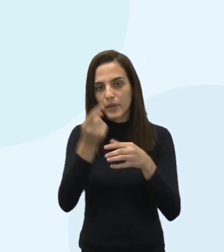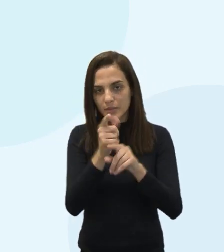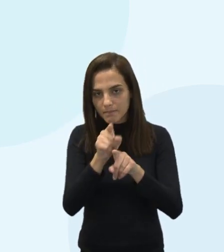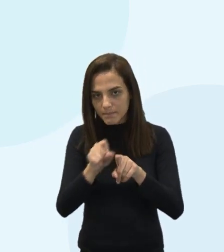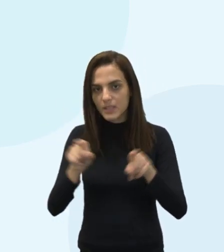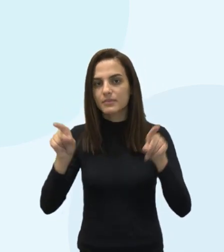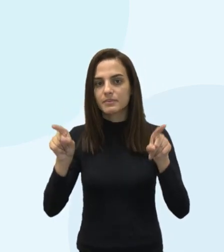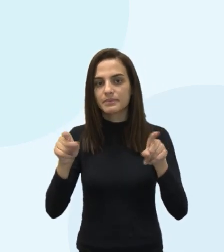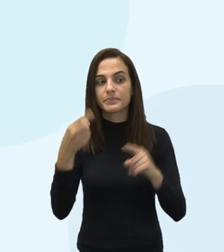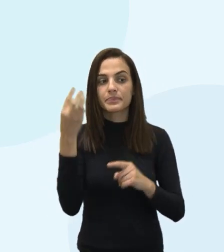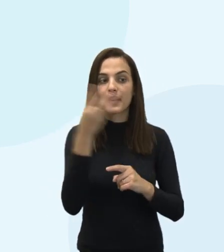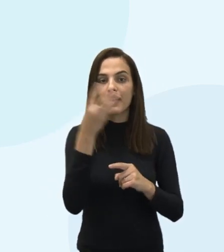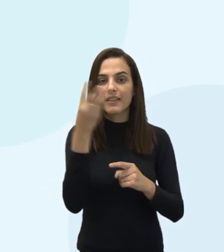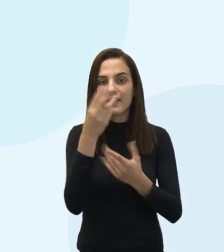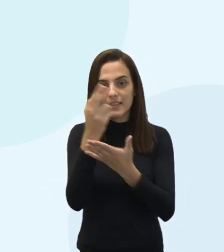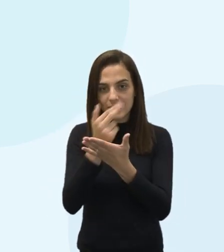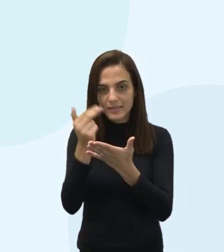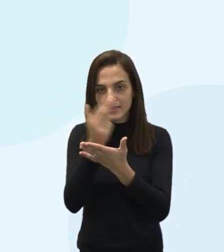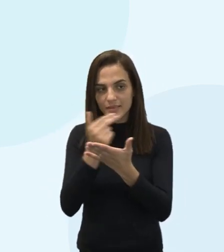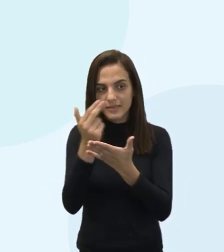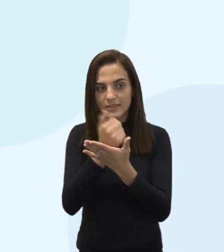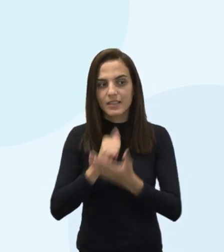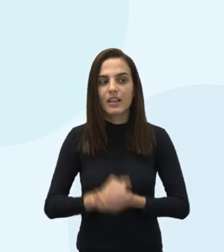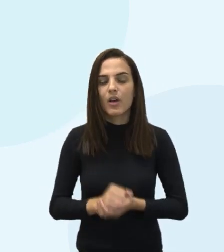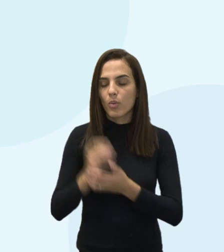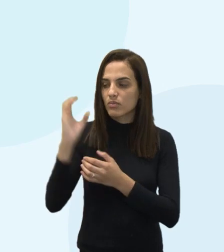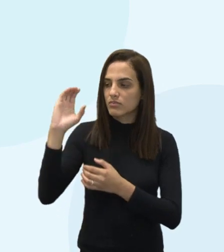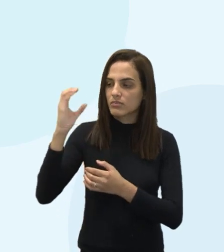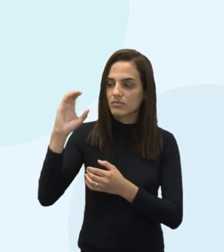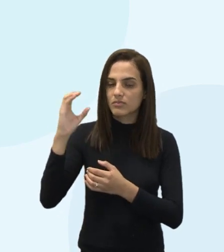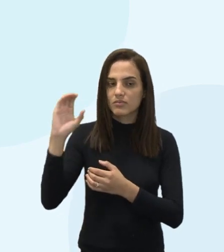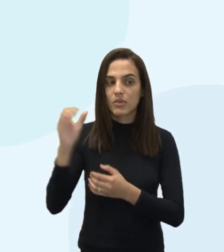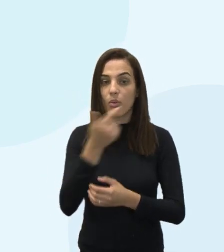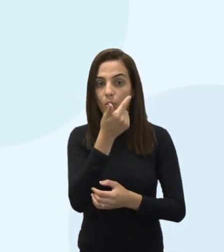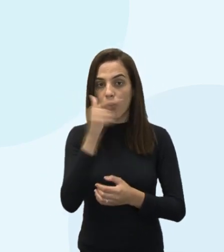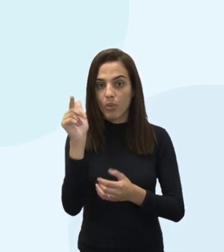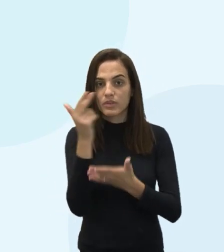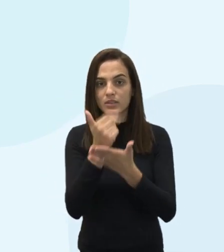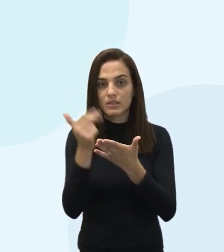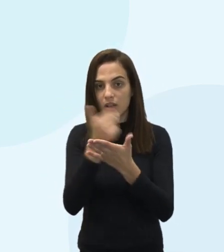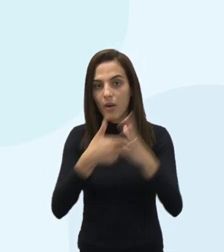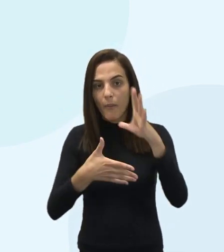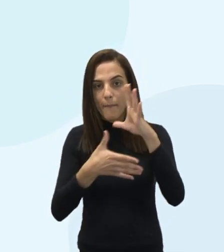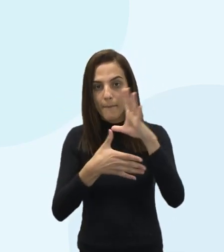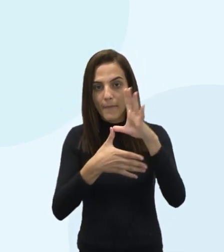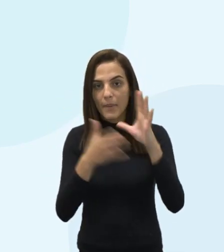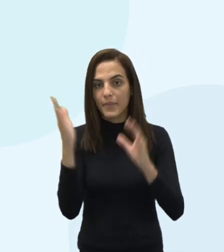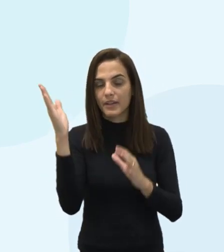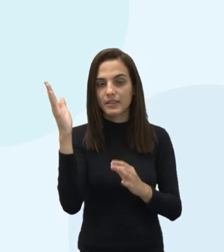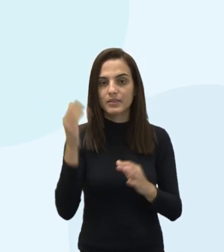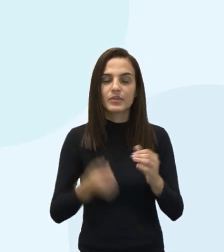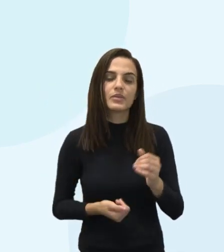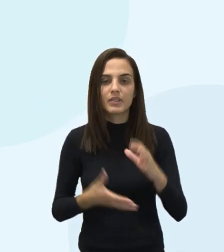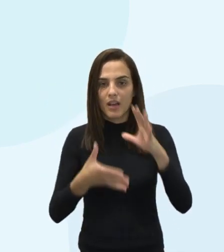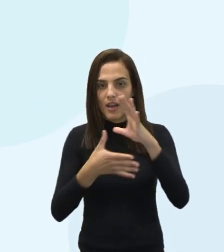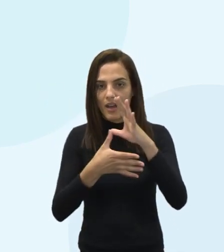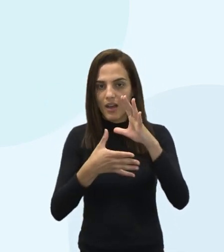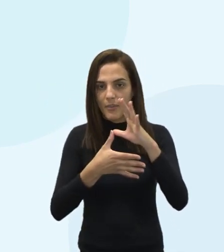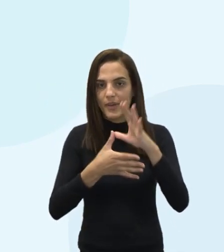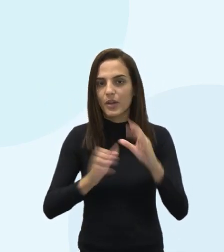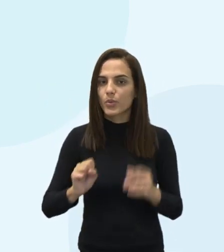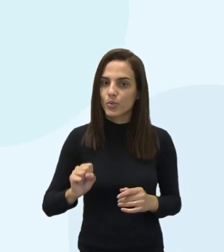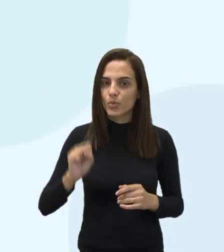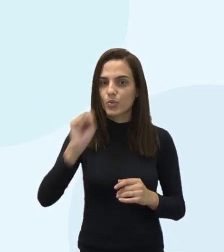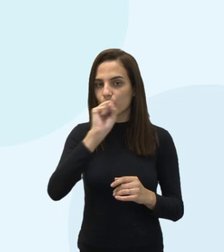para aí três desenhos. Um desenho é um cientista, o outro desenho é um mapa do Brasil não, da América do Sul, e o